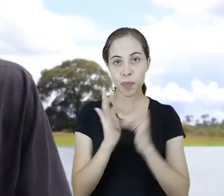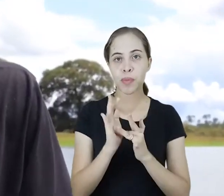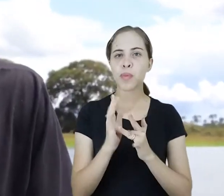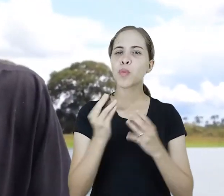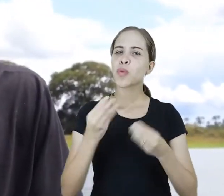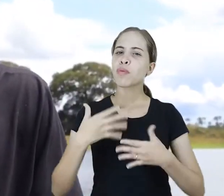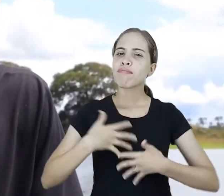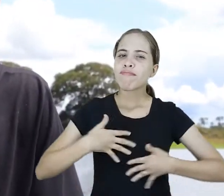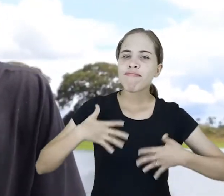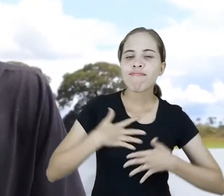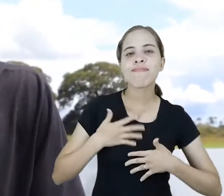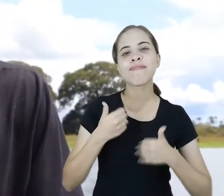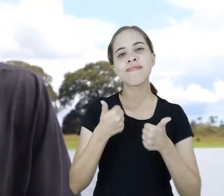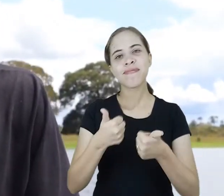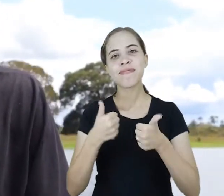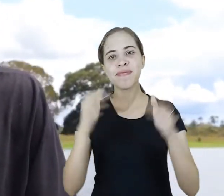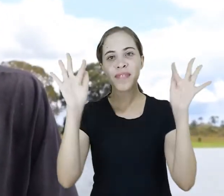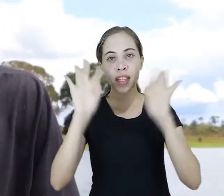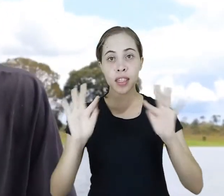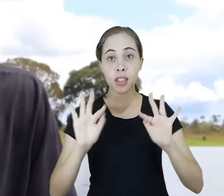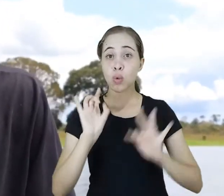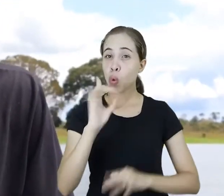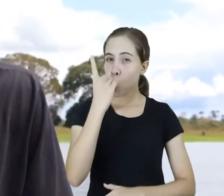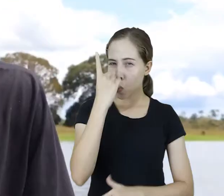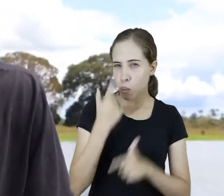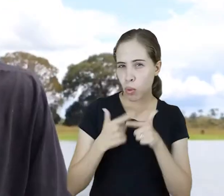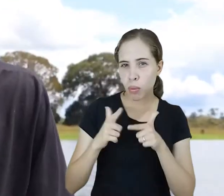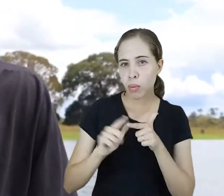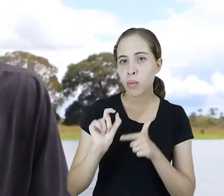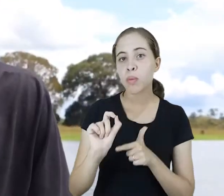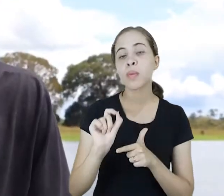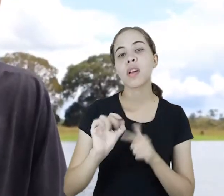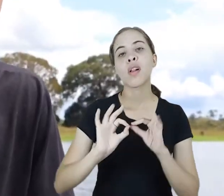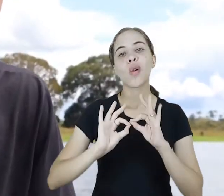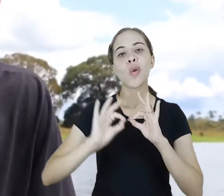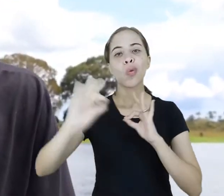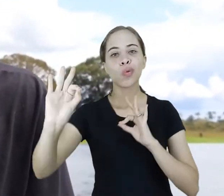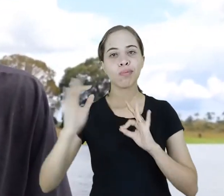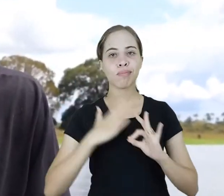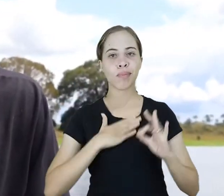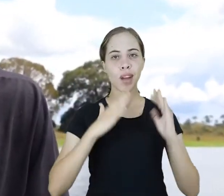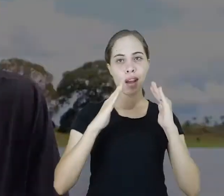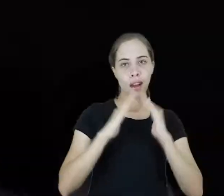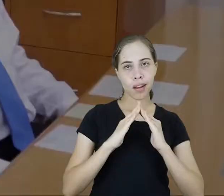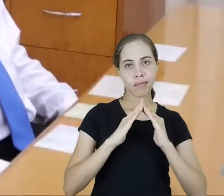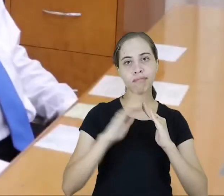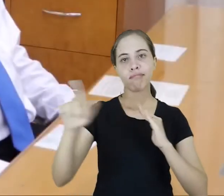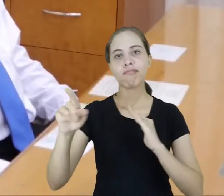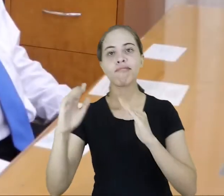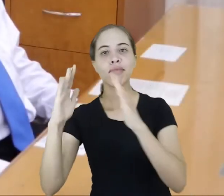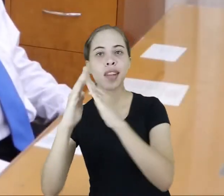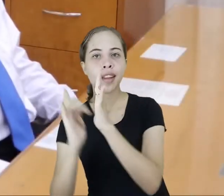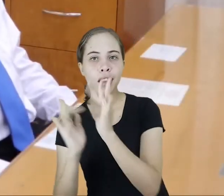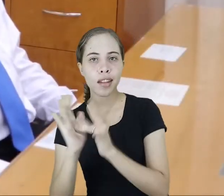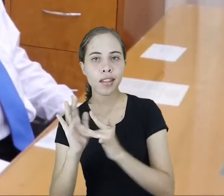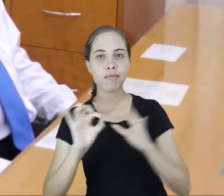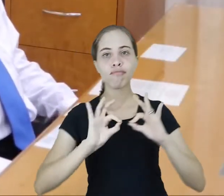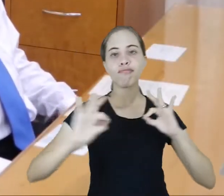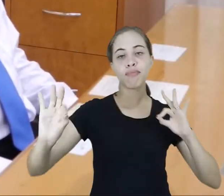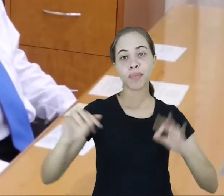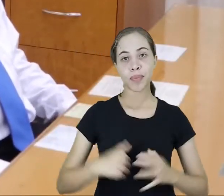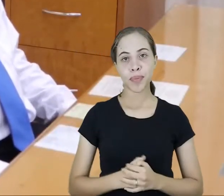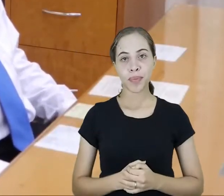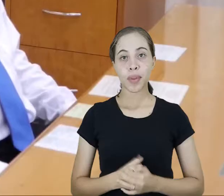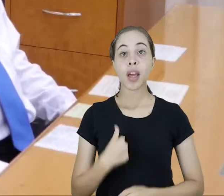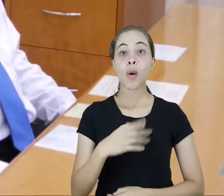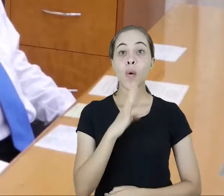muito gratificante. E só tinha um problema, a distância entre minha casa e a igreja. Eu conheci o Lucas através de